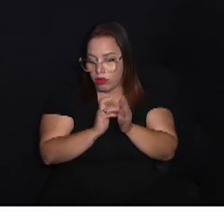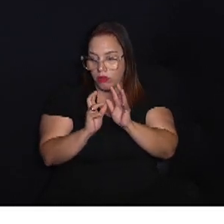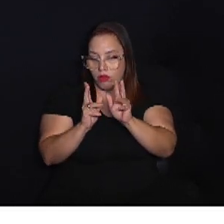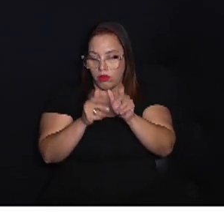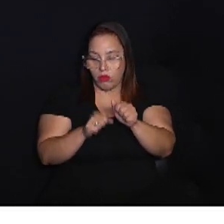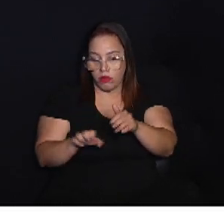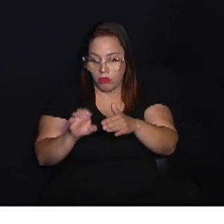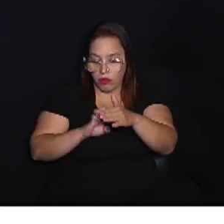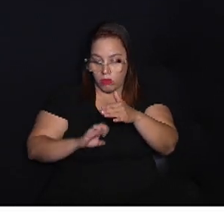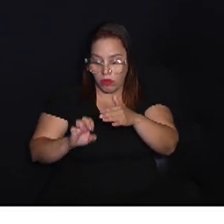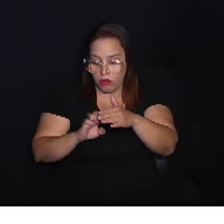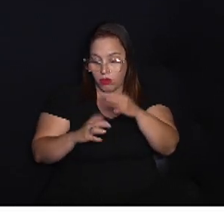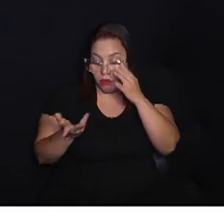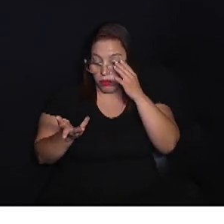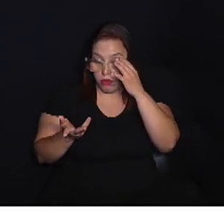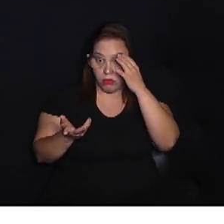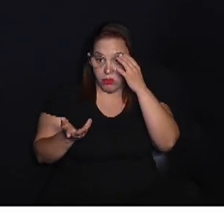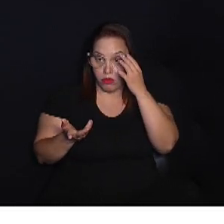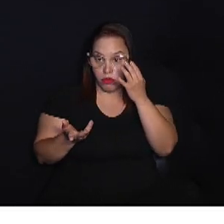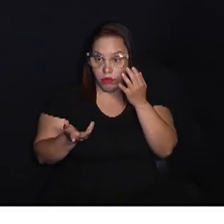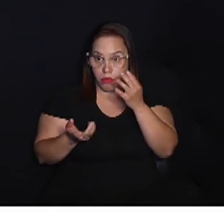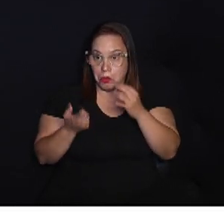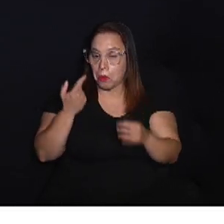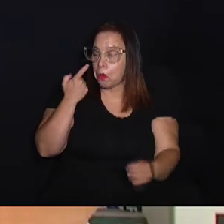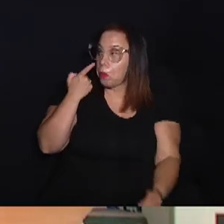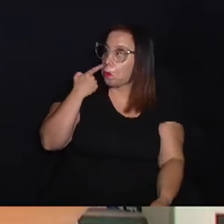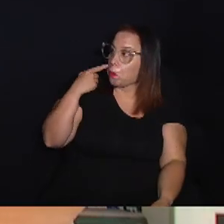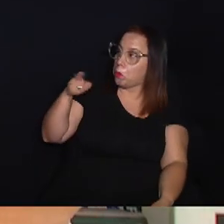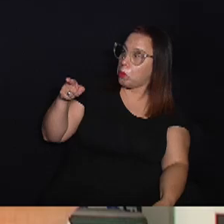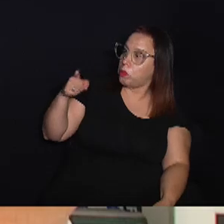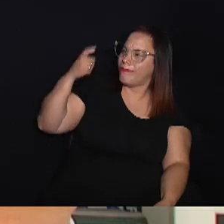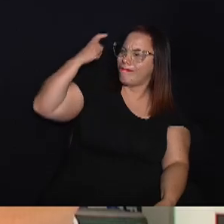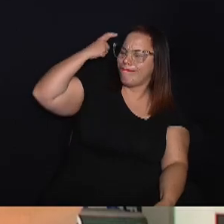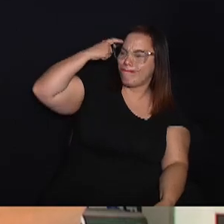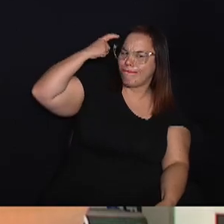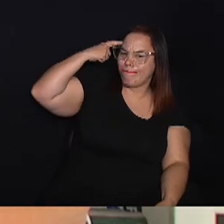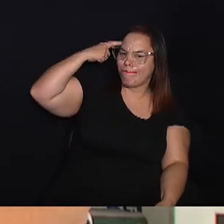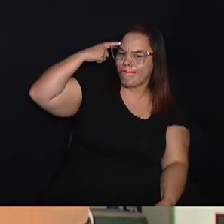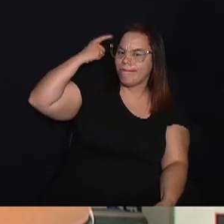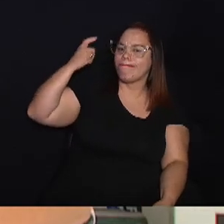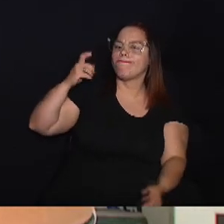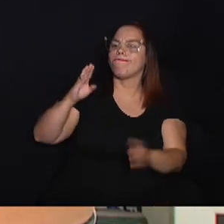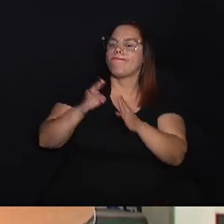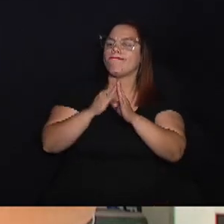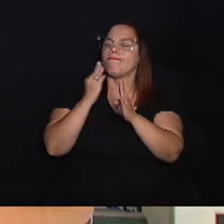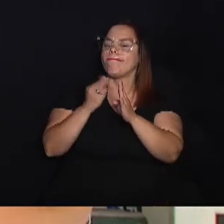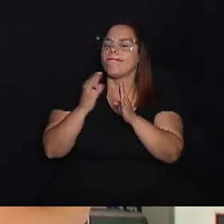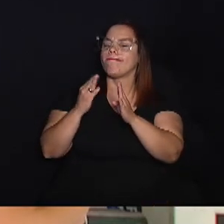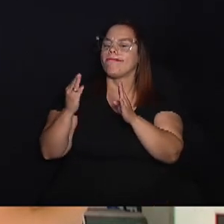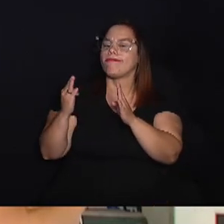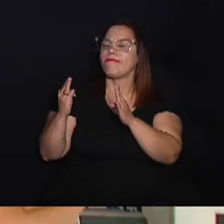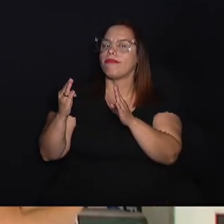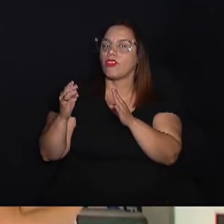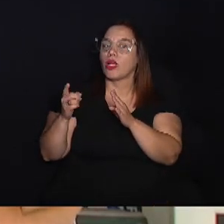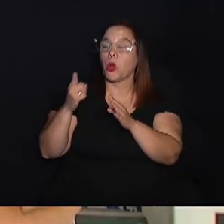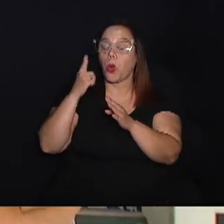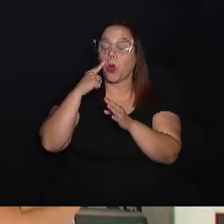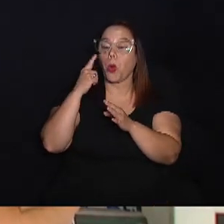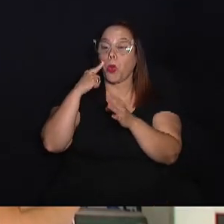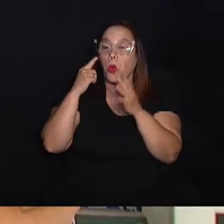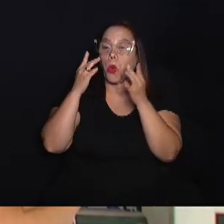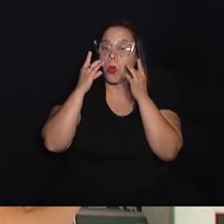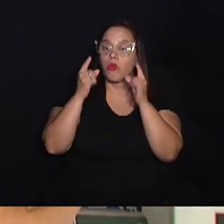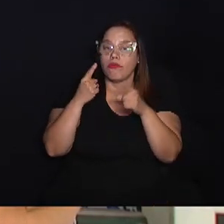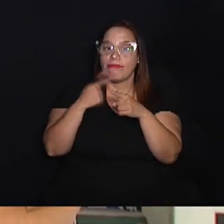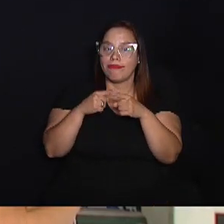corporativo. Então, olha só, então você que está pensando em ser um bibliotecário, fique ligadinho,